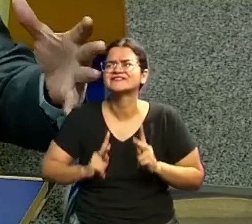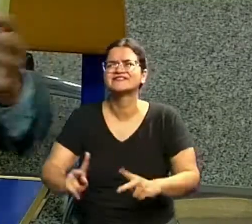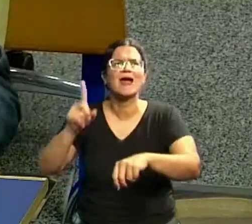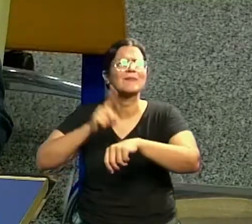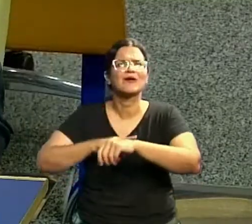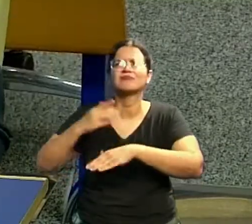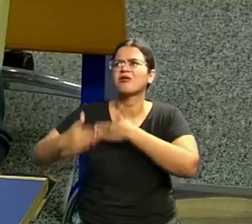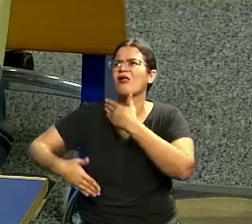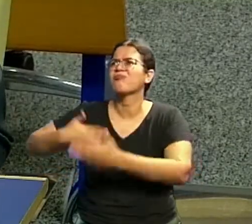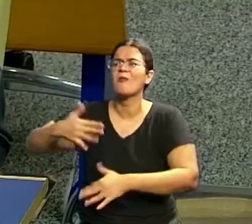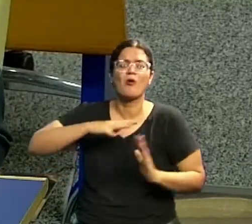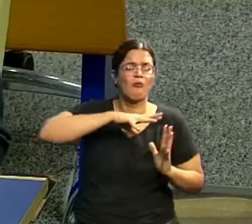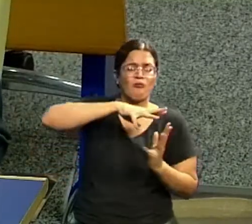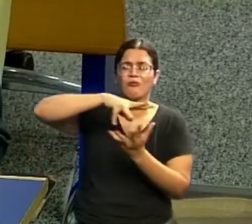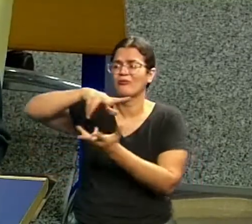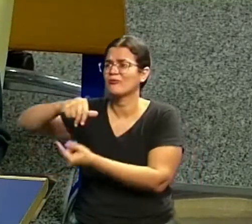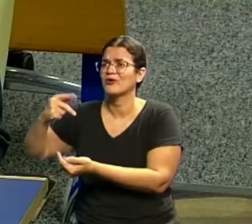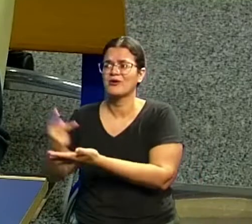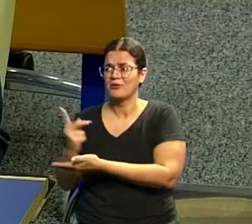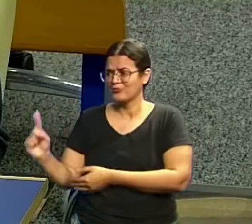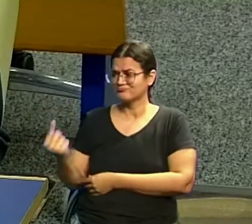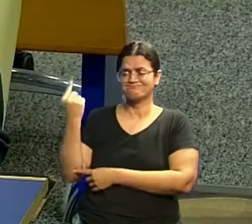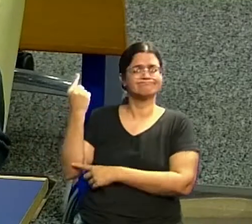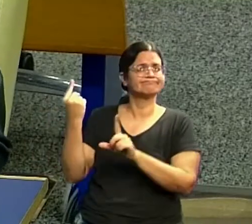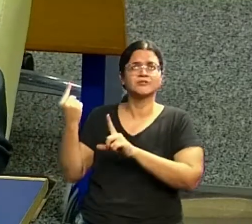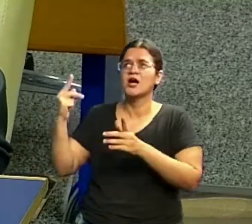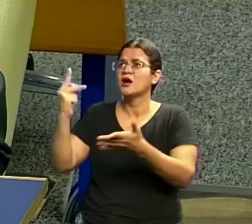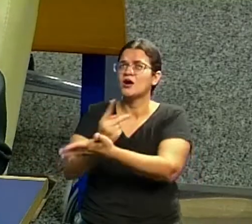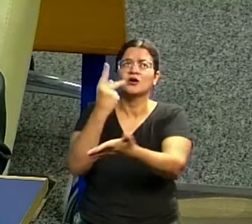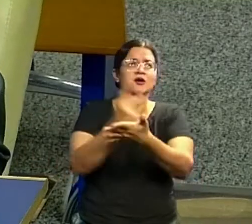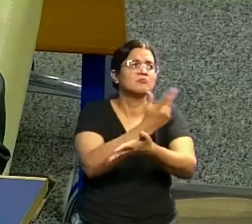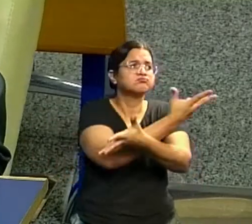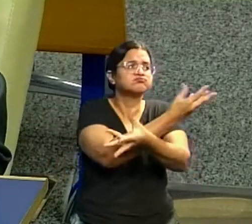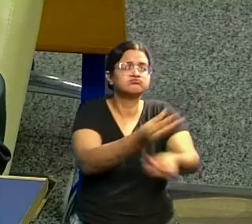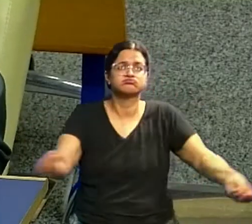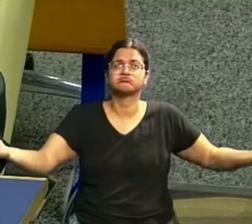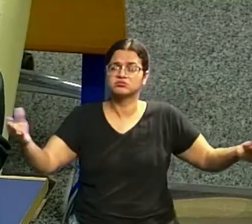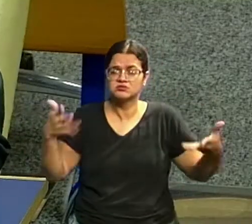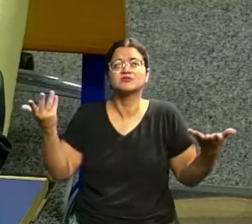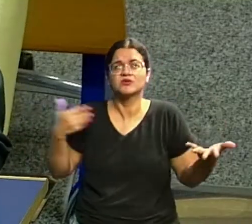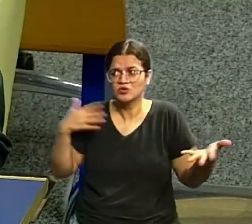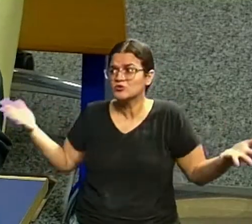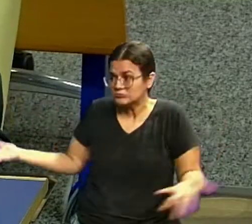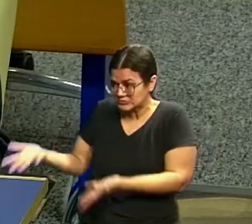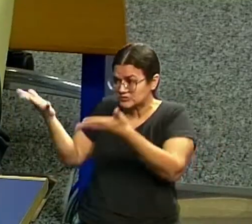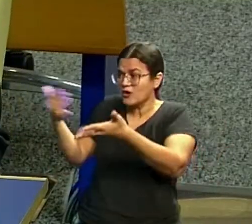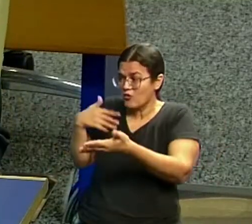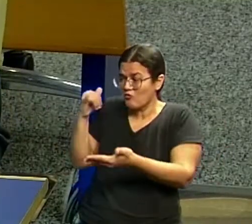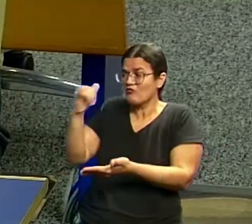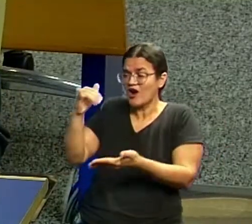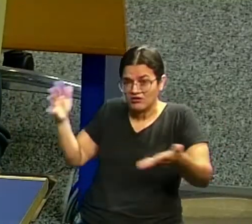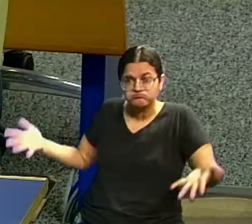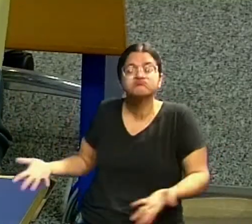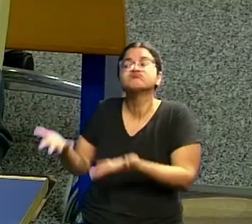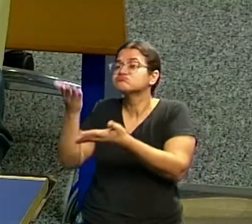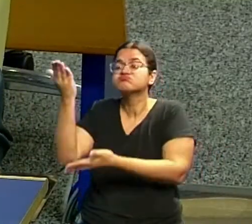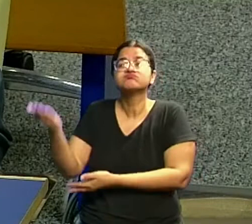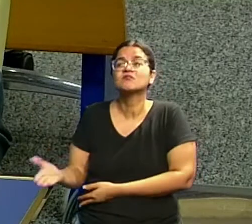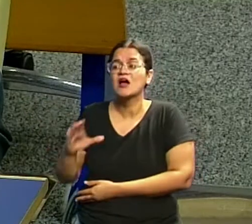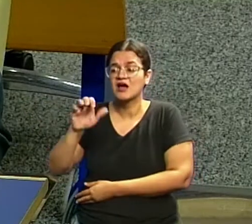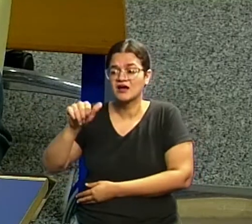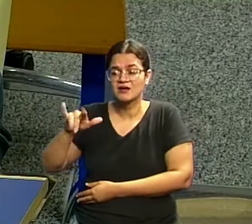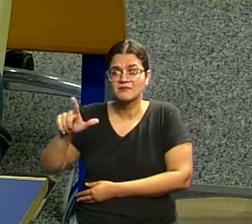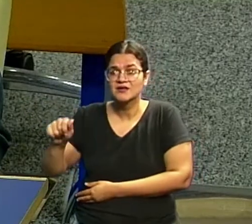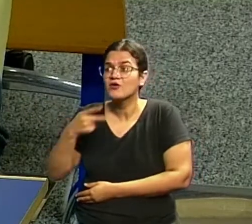momento no mundo inteiro, não é só com você. E eu quero te elevar um pouco para cima, dizendo para você que